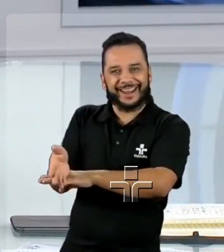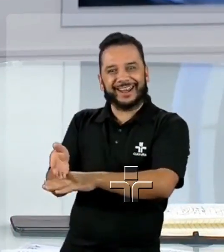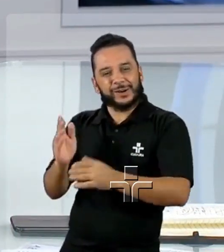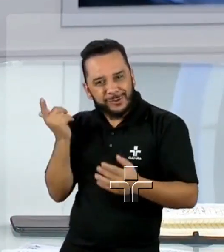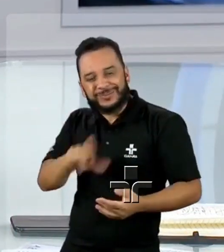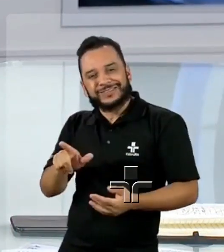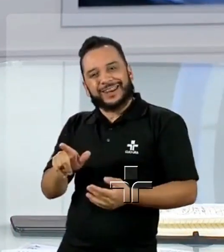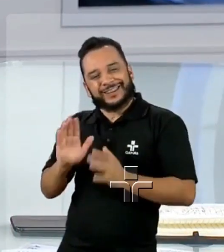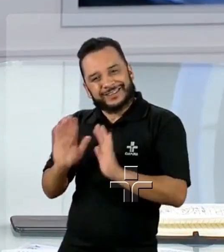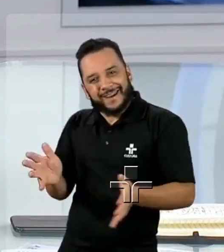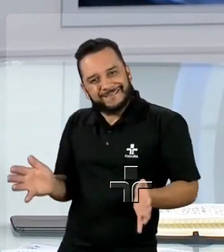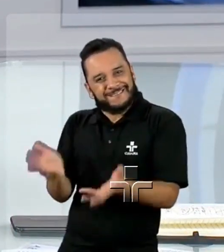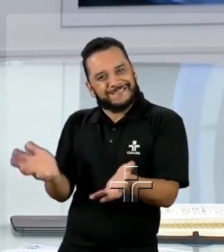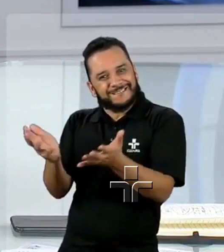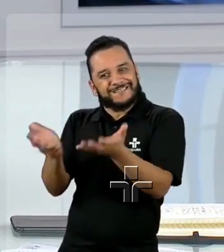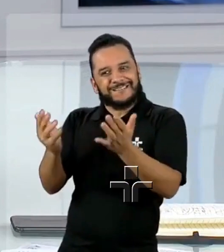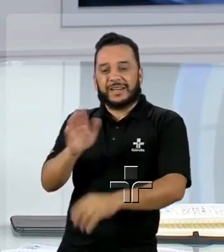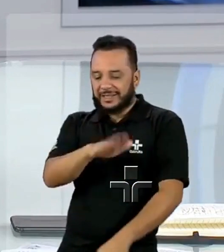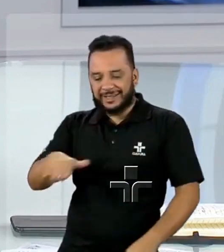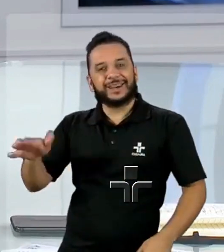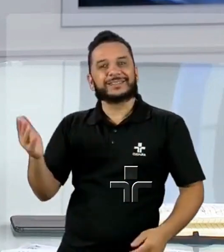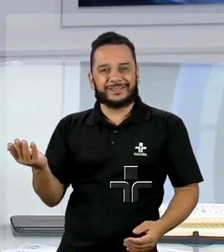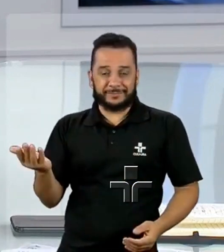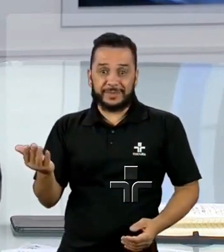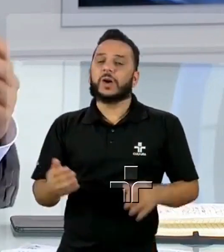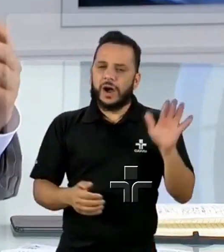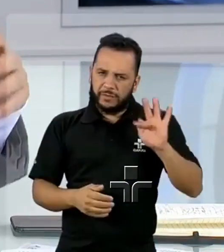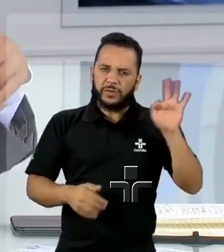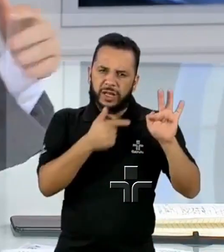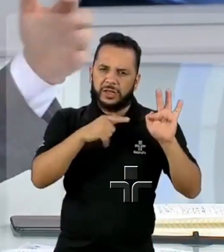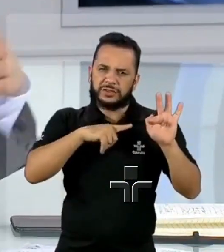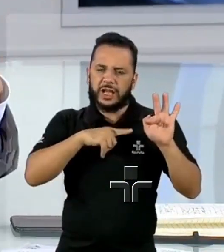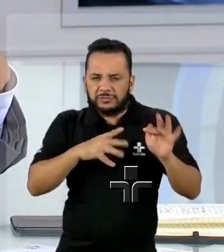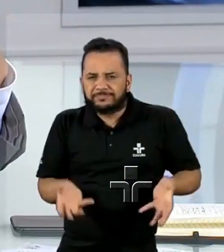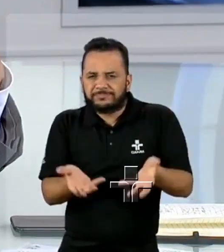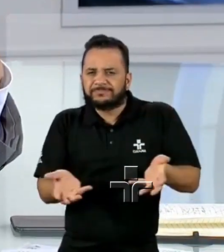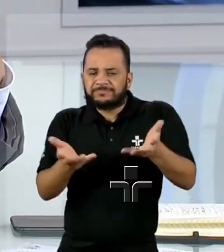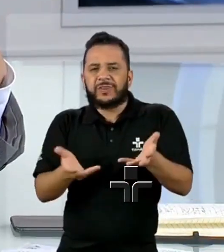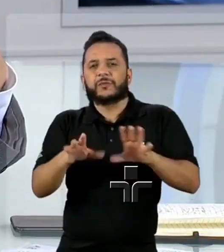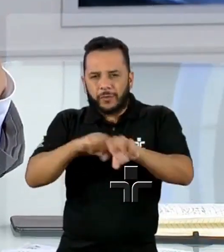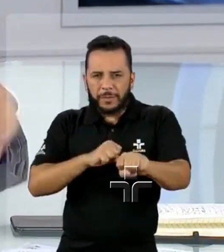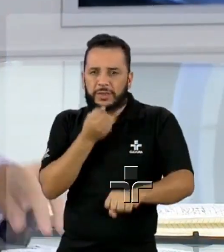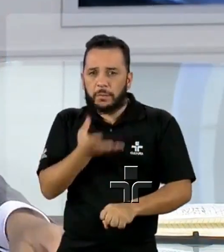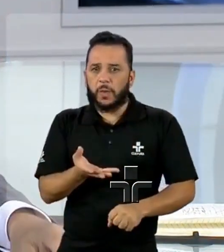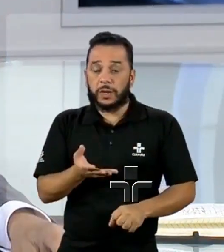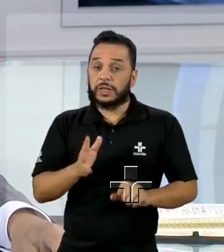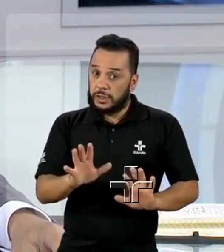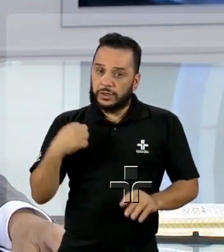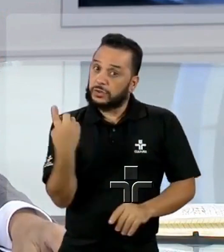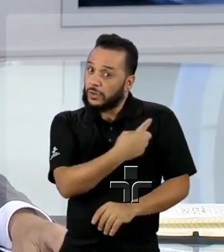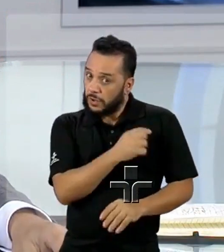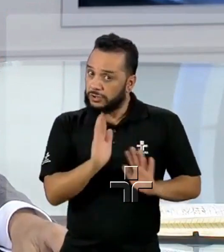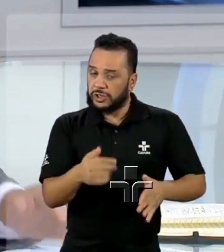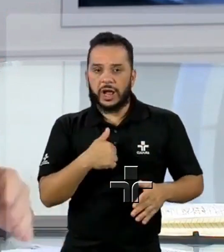isso, formando muito bem esse professor. Entretanto, é aqui que está o problema. Nós formamos muito bem